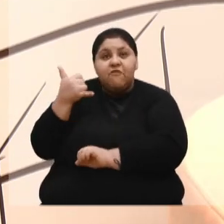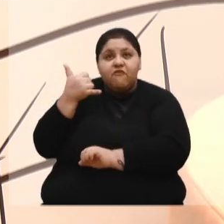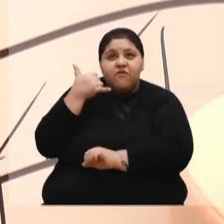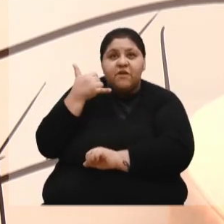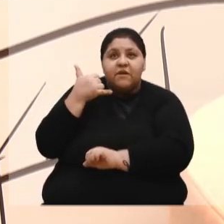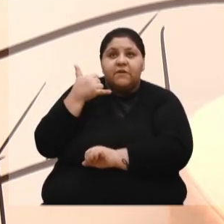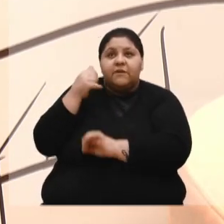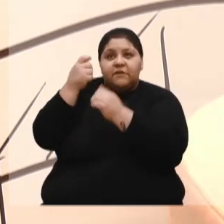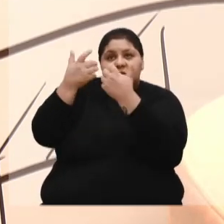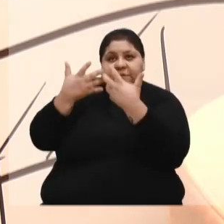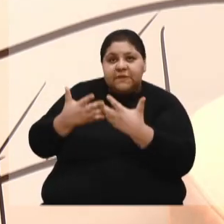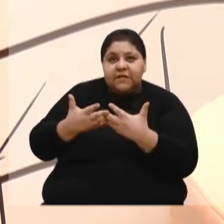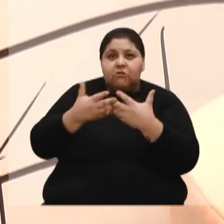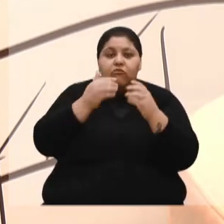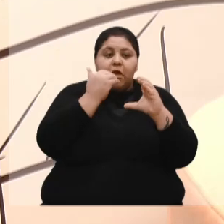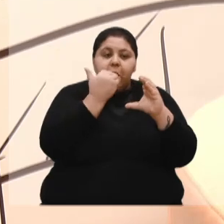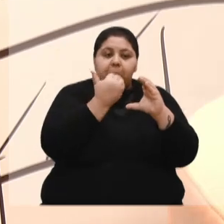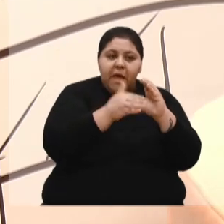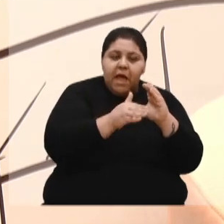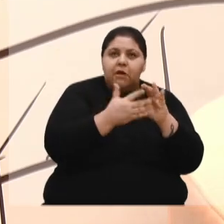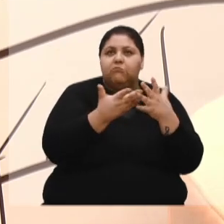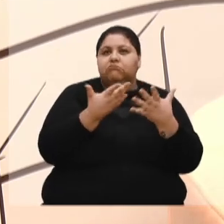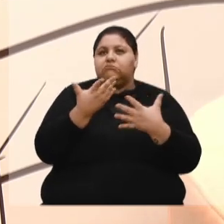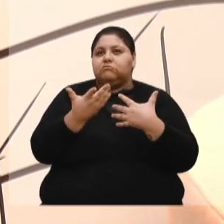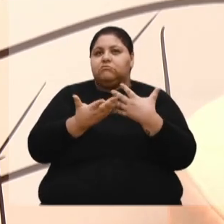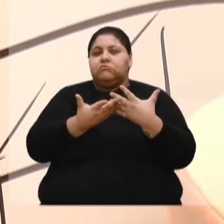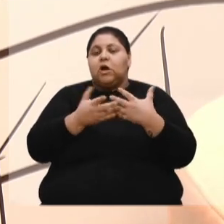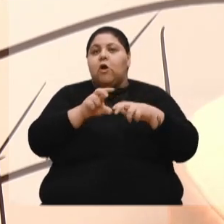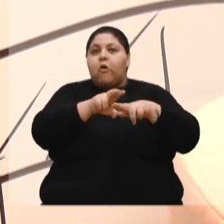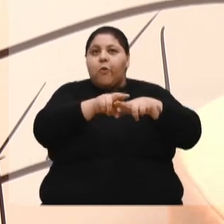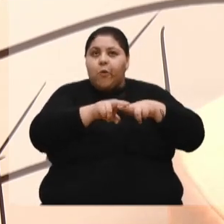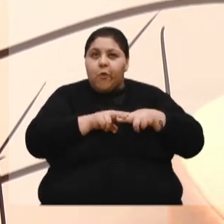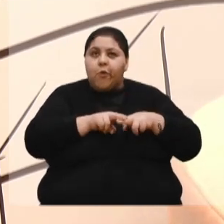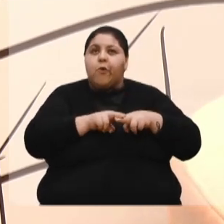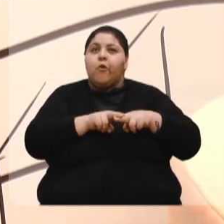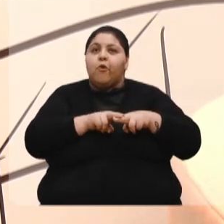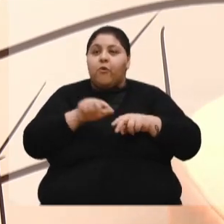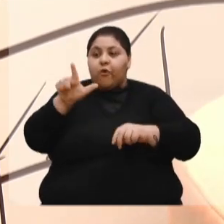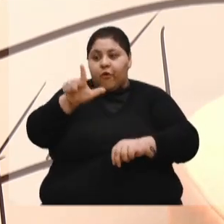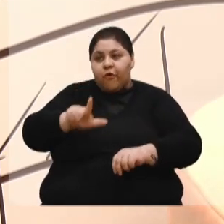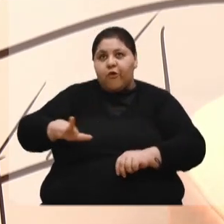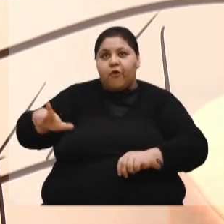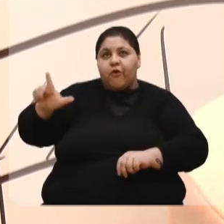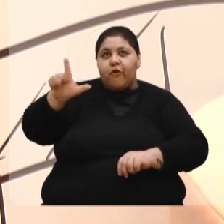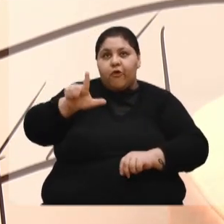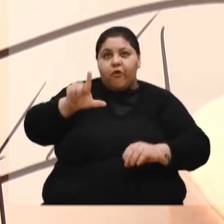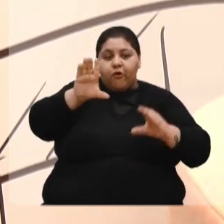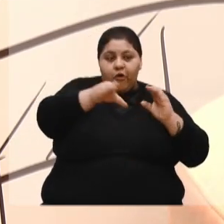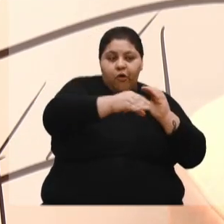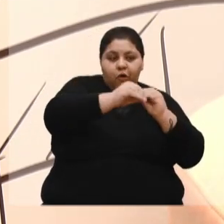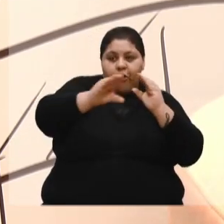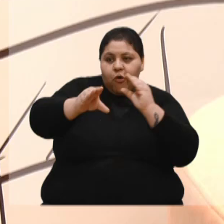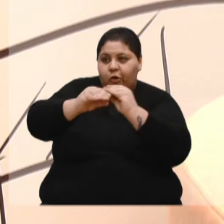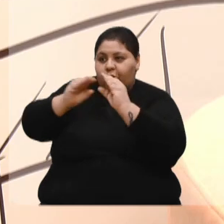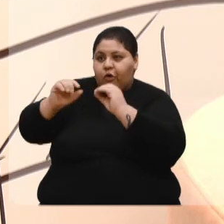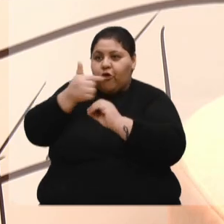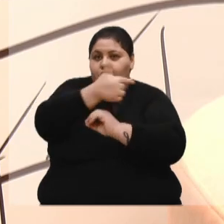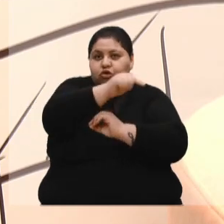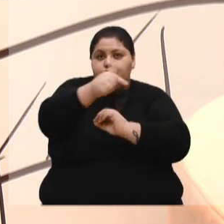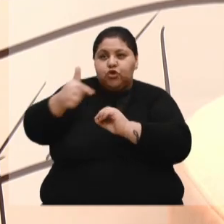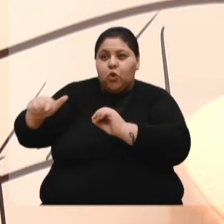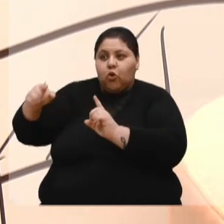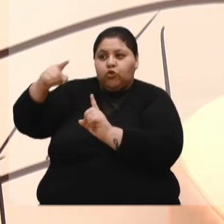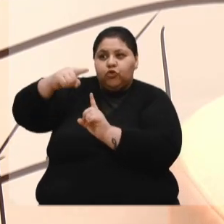telefonemas, e-mails, né? Portanto, a grande literatura se abastece de muitos outros